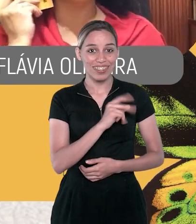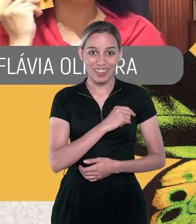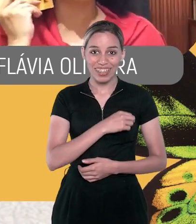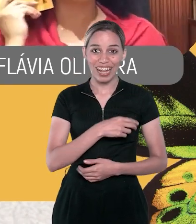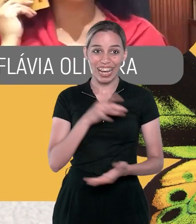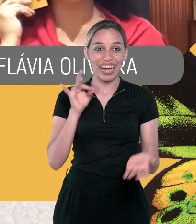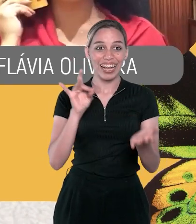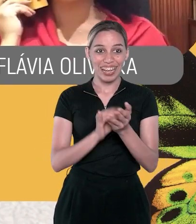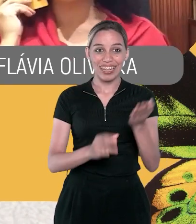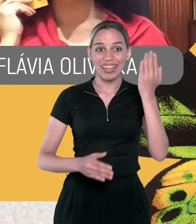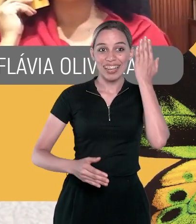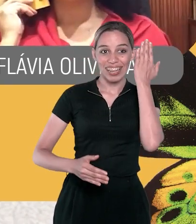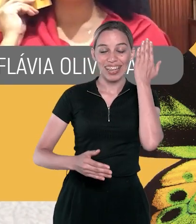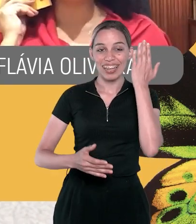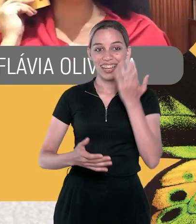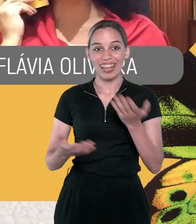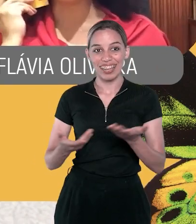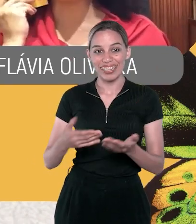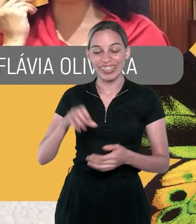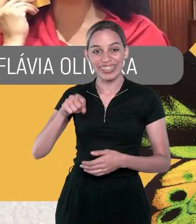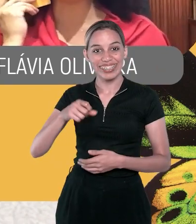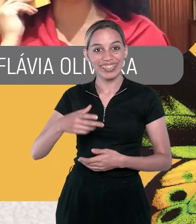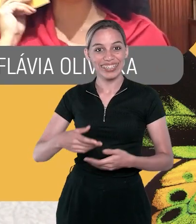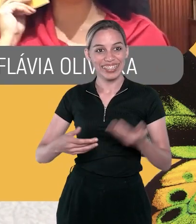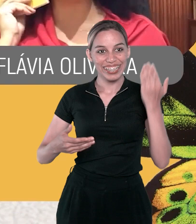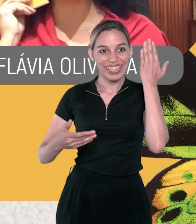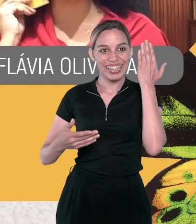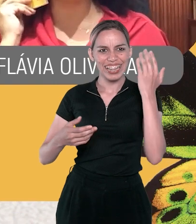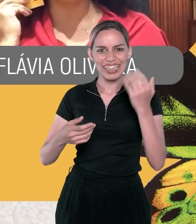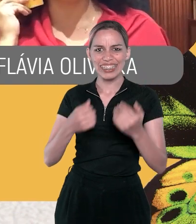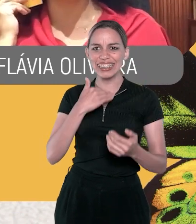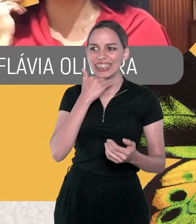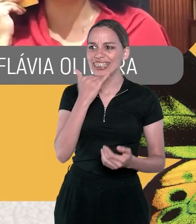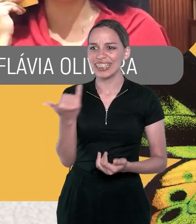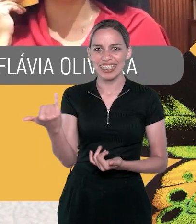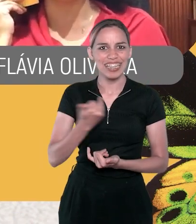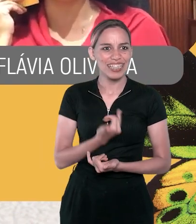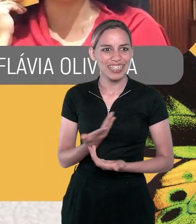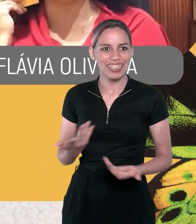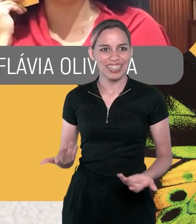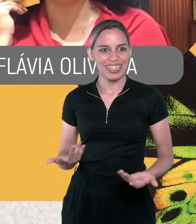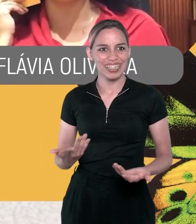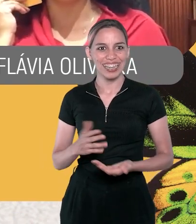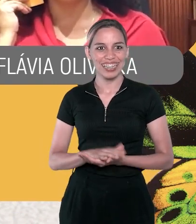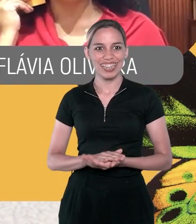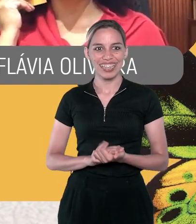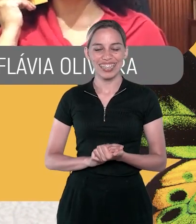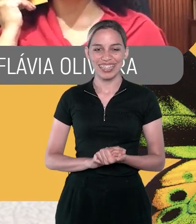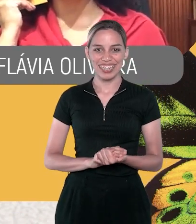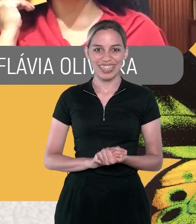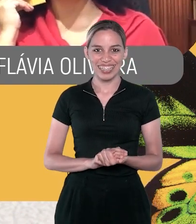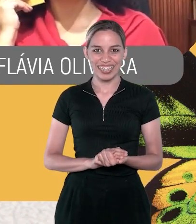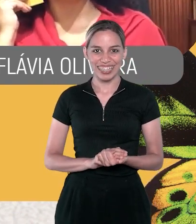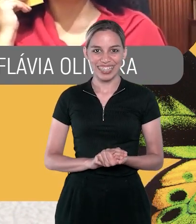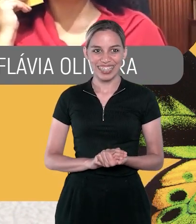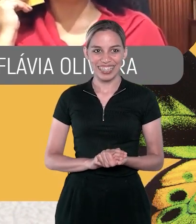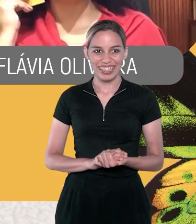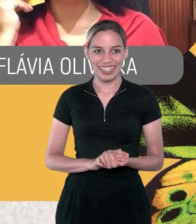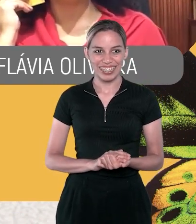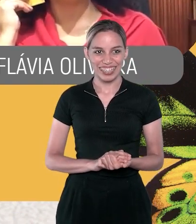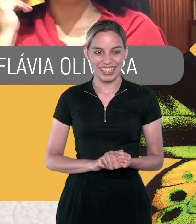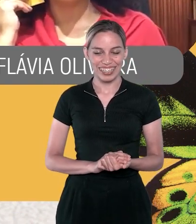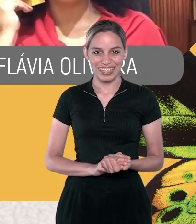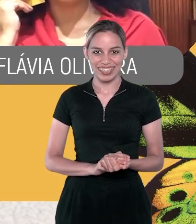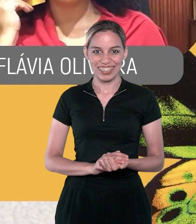borboleta estivesse saindo de seu rosto. Falou comigo A gente sai isso. voando ao lado. Nossa, que